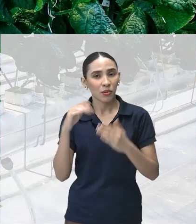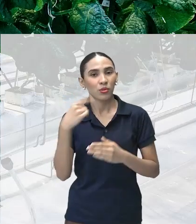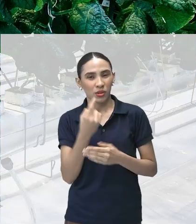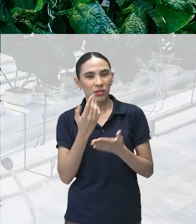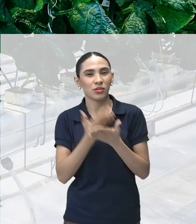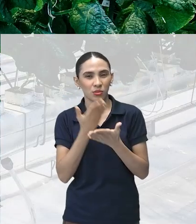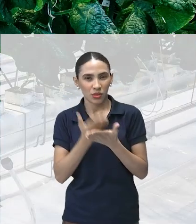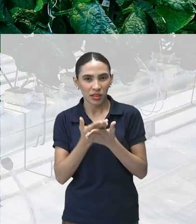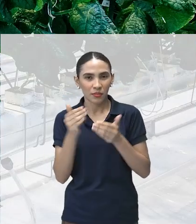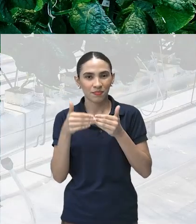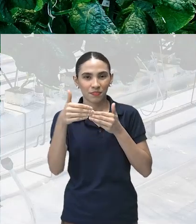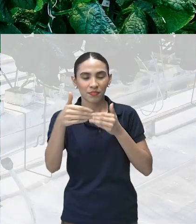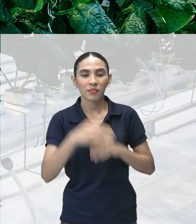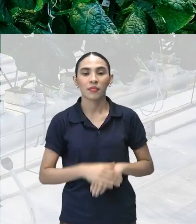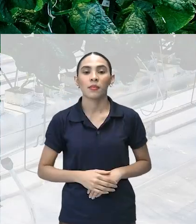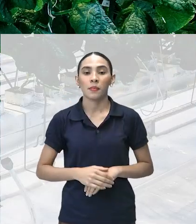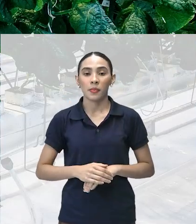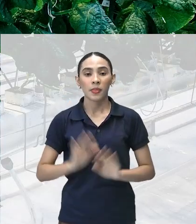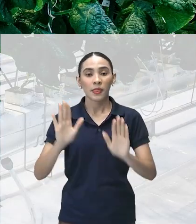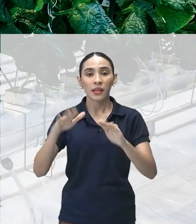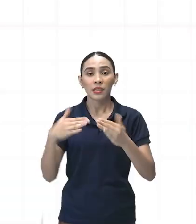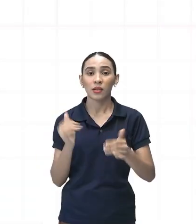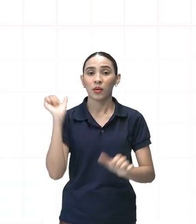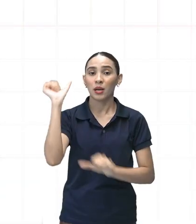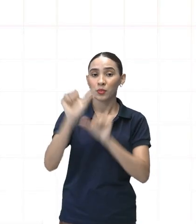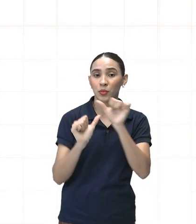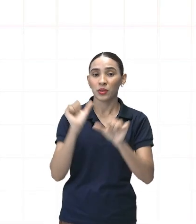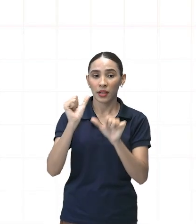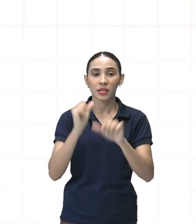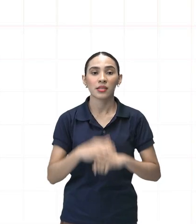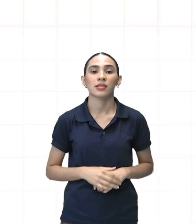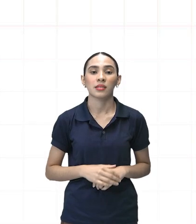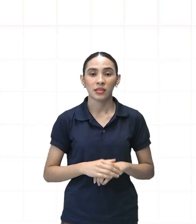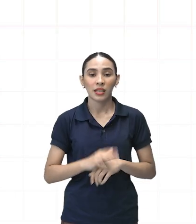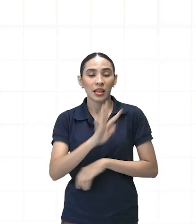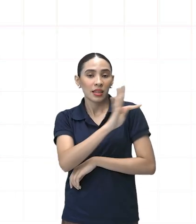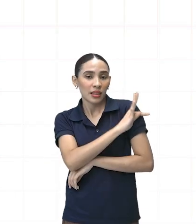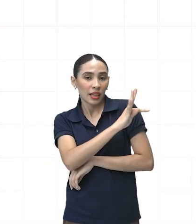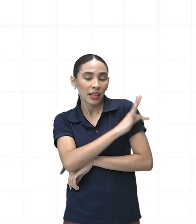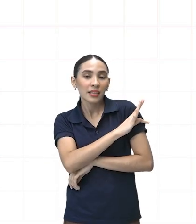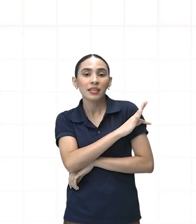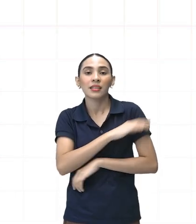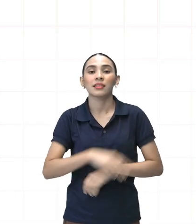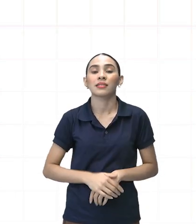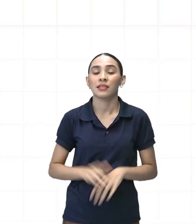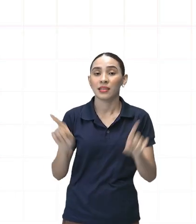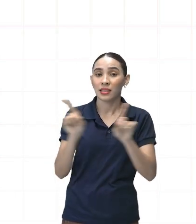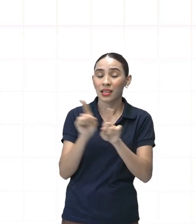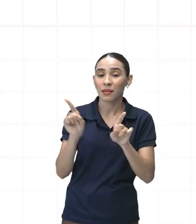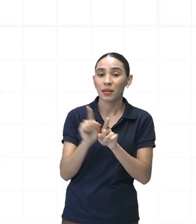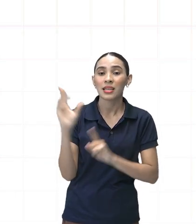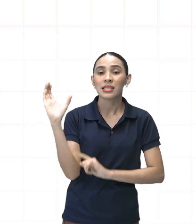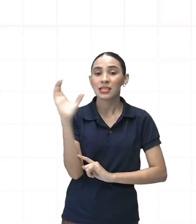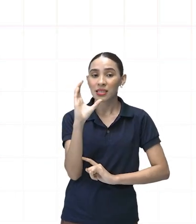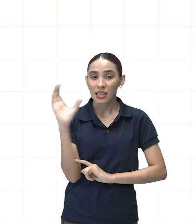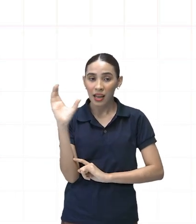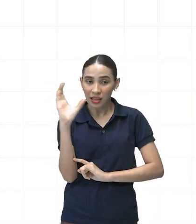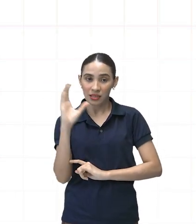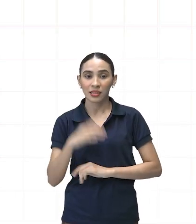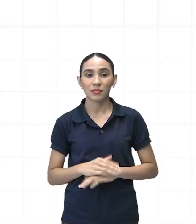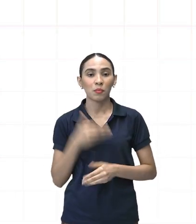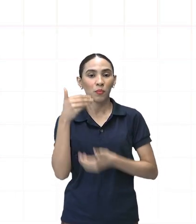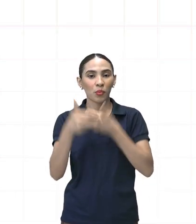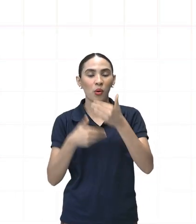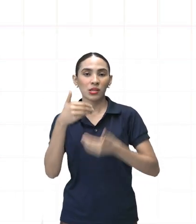estudar isso, tá bom? Então, olha só, as mudanças, na técnica e na ciência,